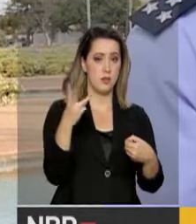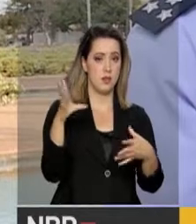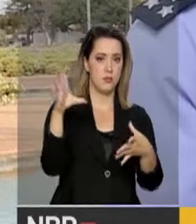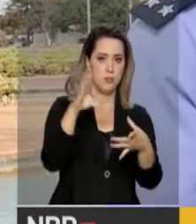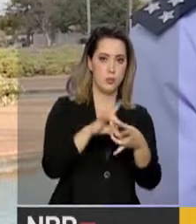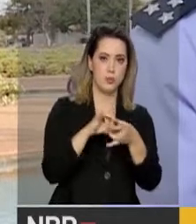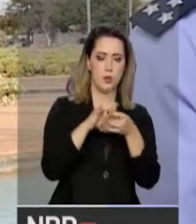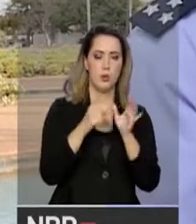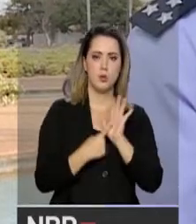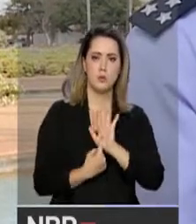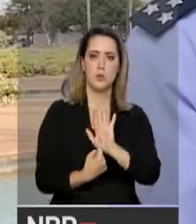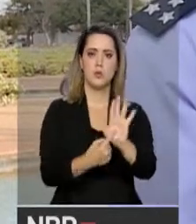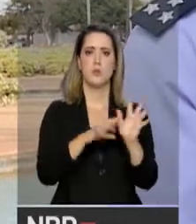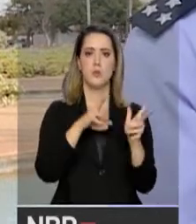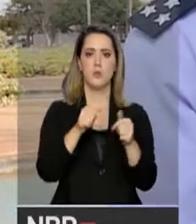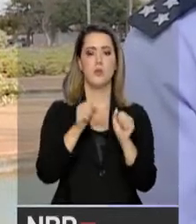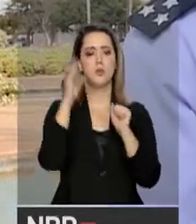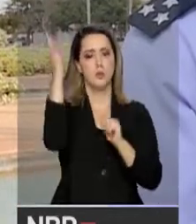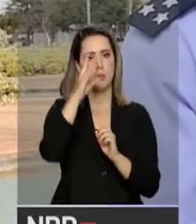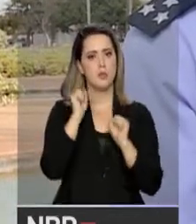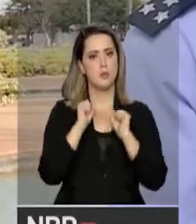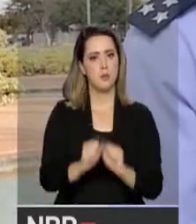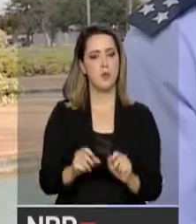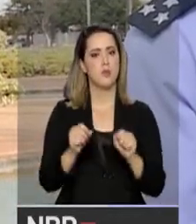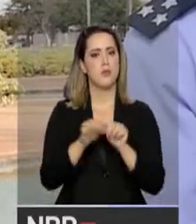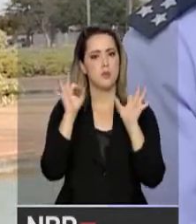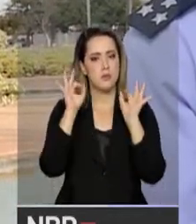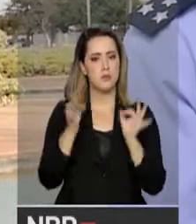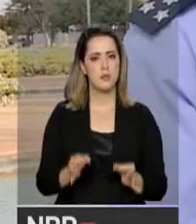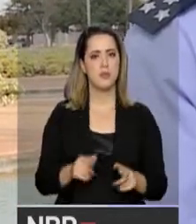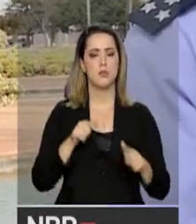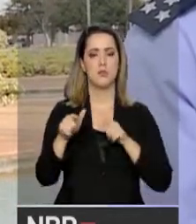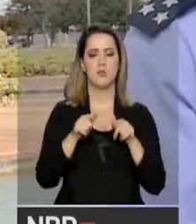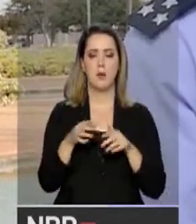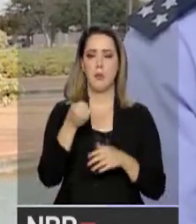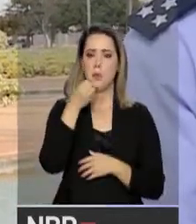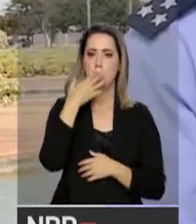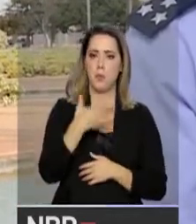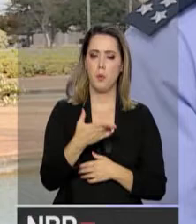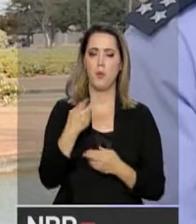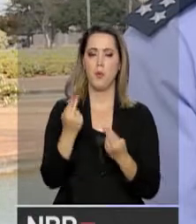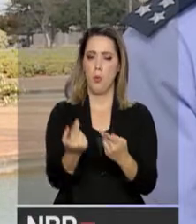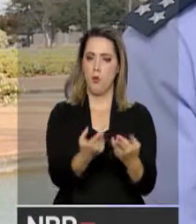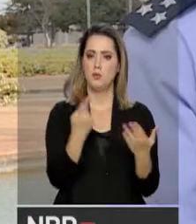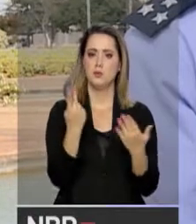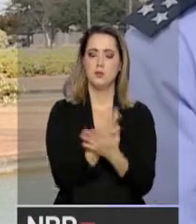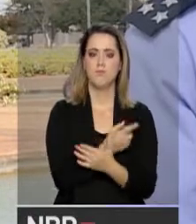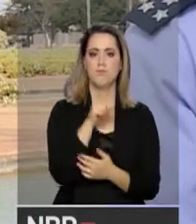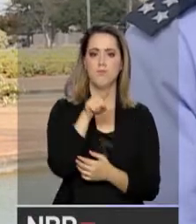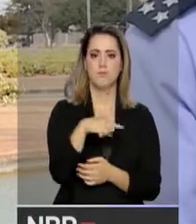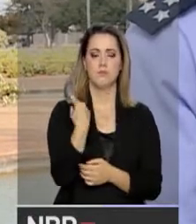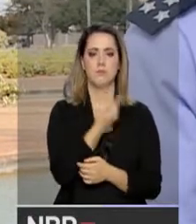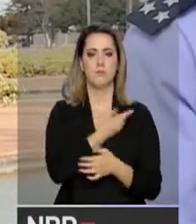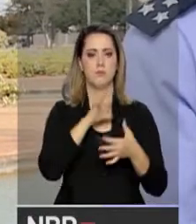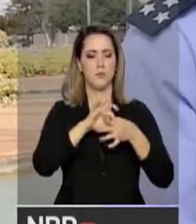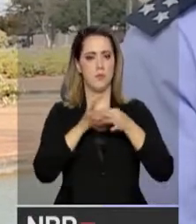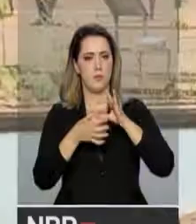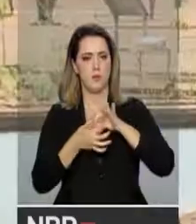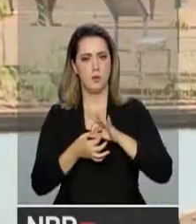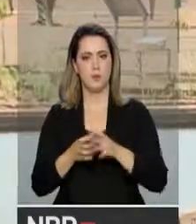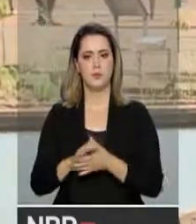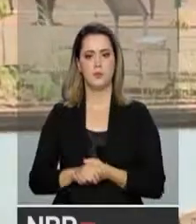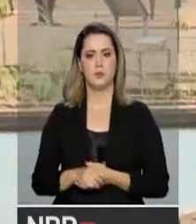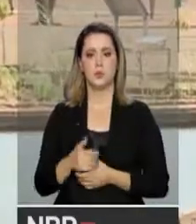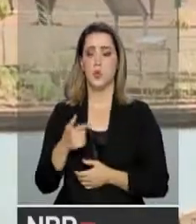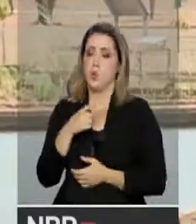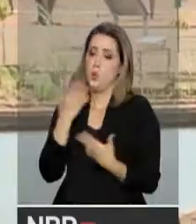o mundo que o Brasil é capaz de fazer e fazer bem uma atuação de alto nível como foram os nossos Jogos Olímpicos. E